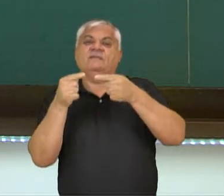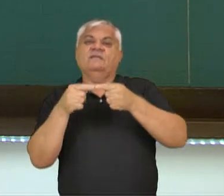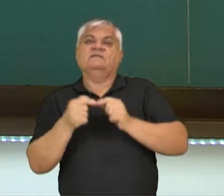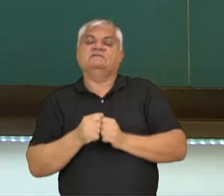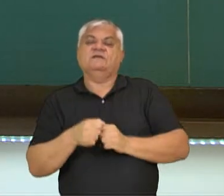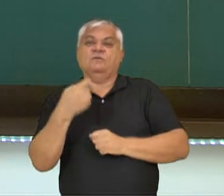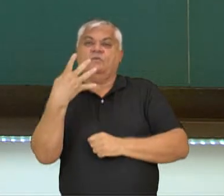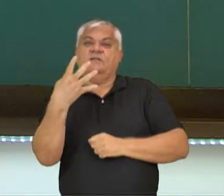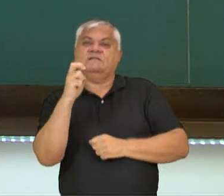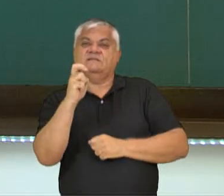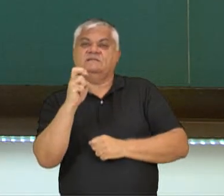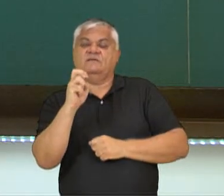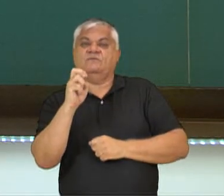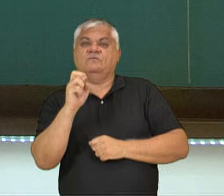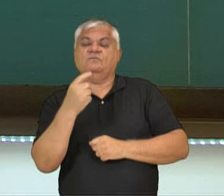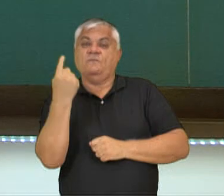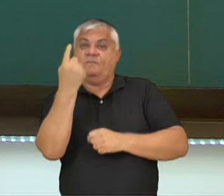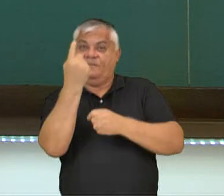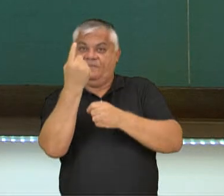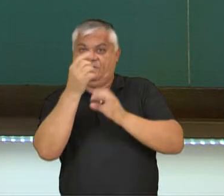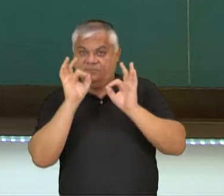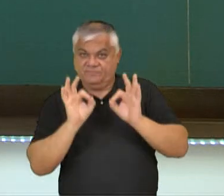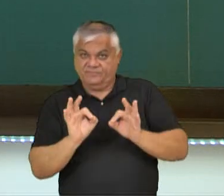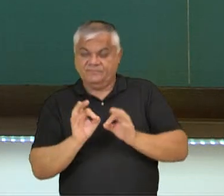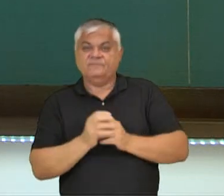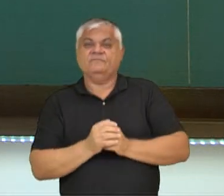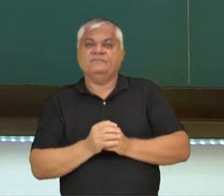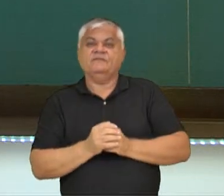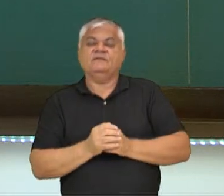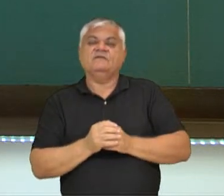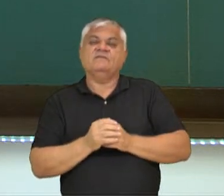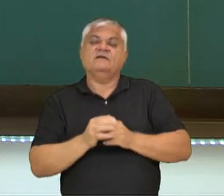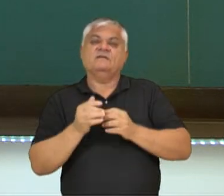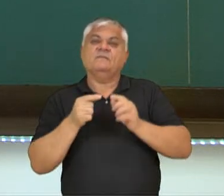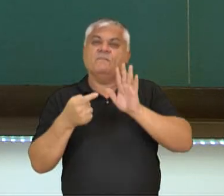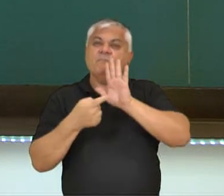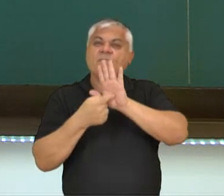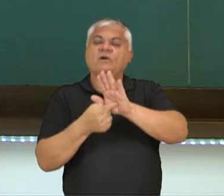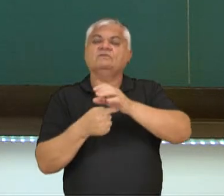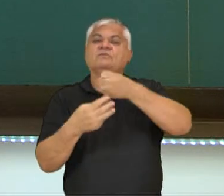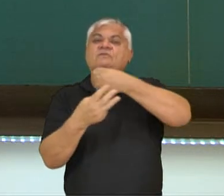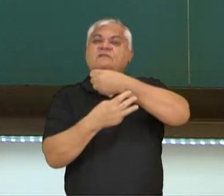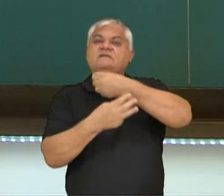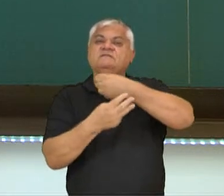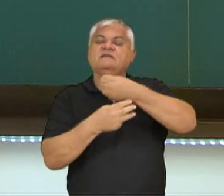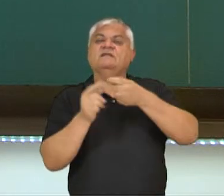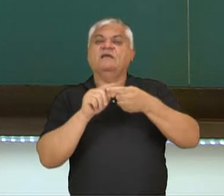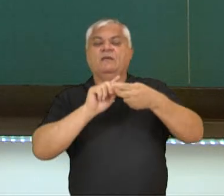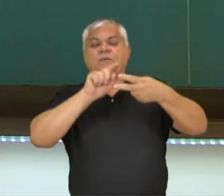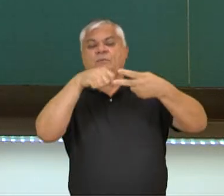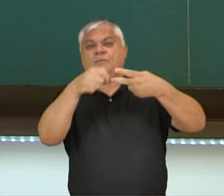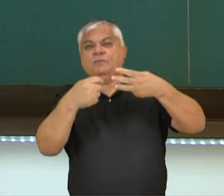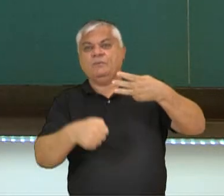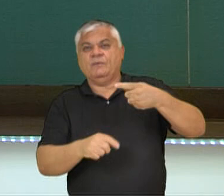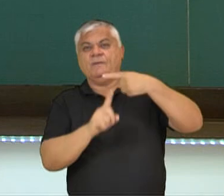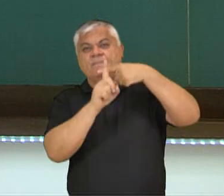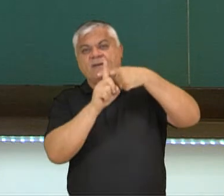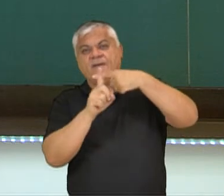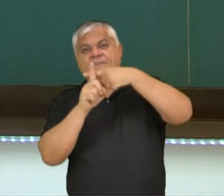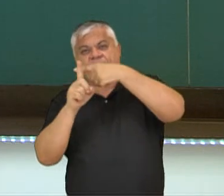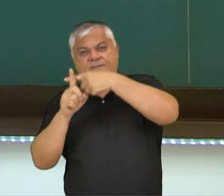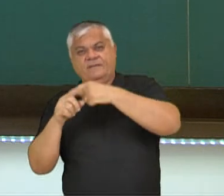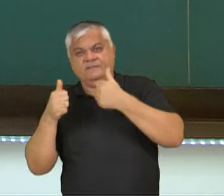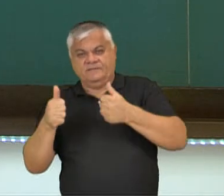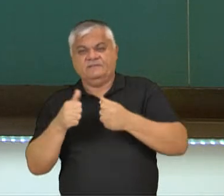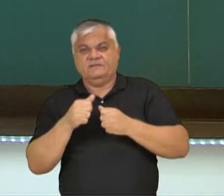de 45 no primeiro quadrante. O que vai definir aí que ele está no terceiro são os sinais que vocês vão arrumar aí. Eu vou deixar